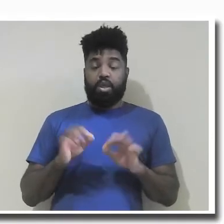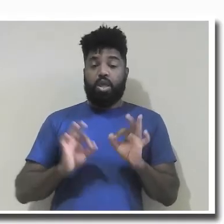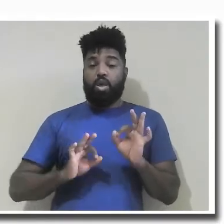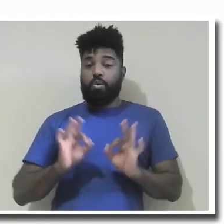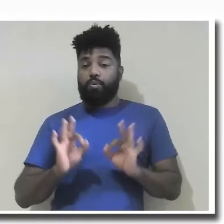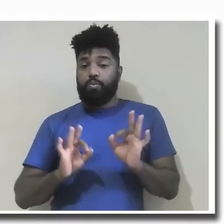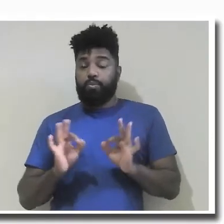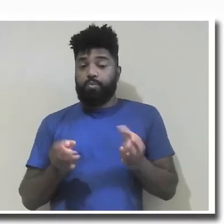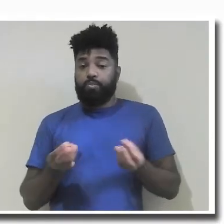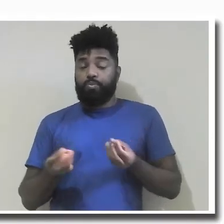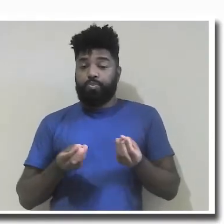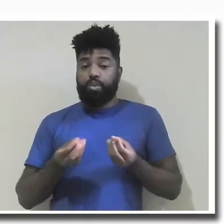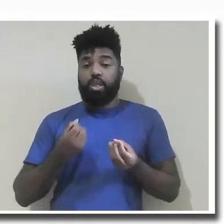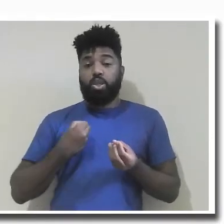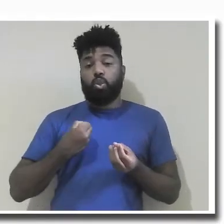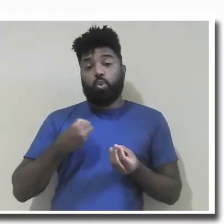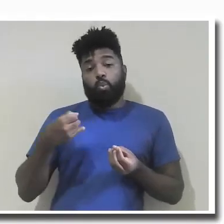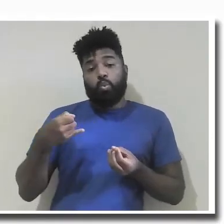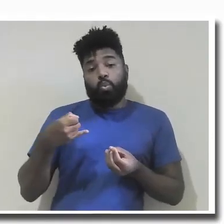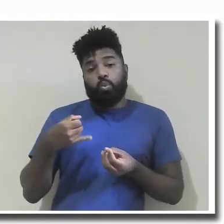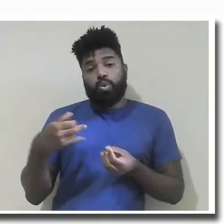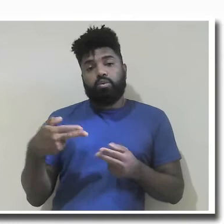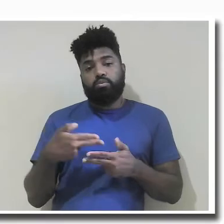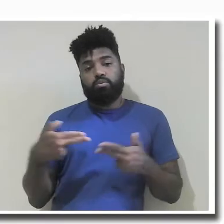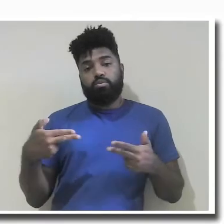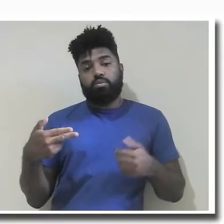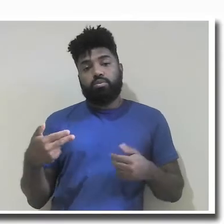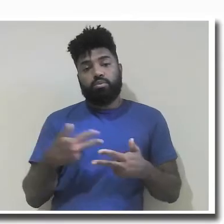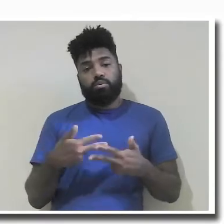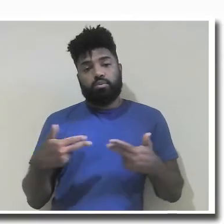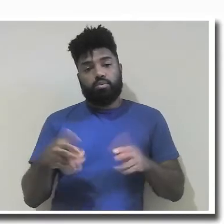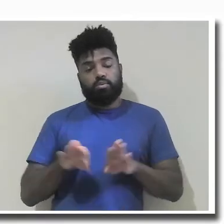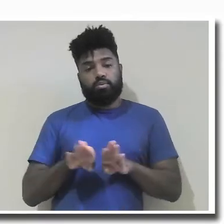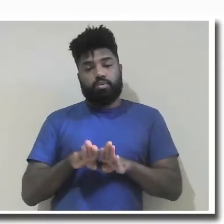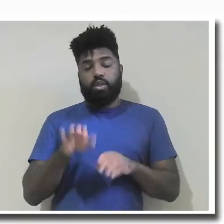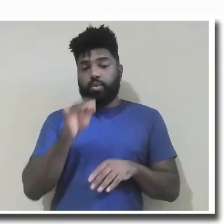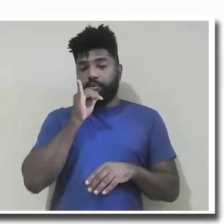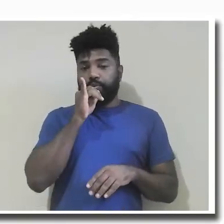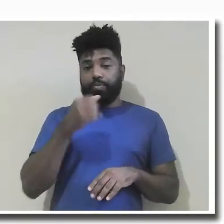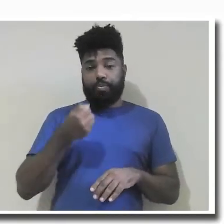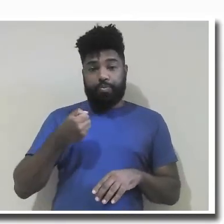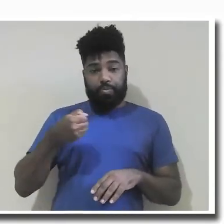Posso realizar também com números negativos, por exemplo, menos 3